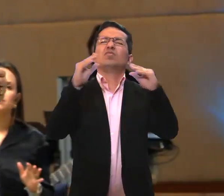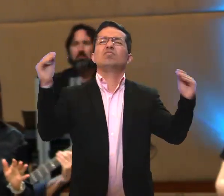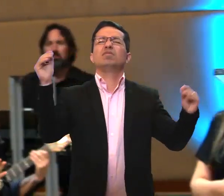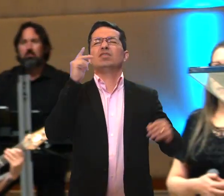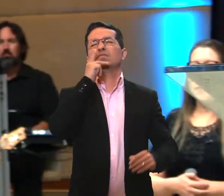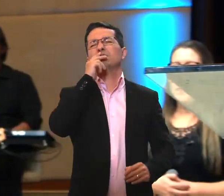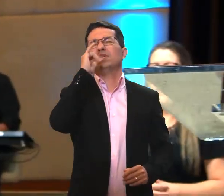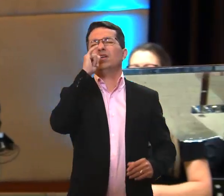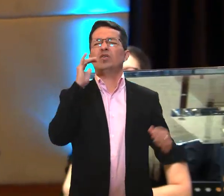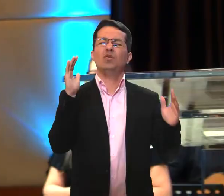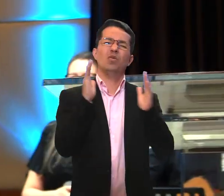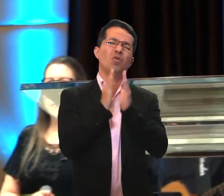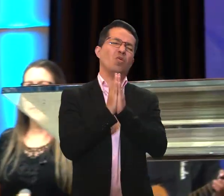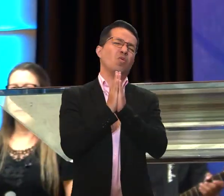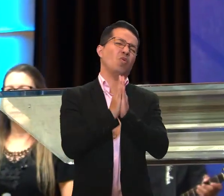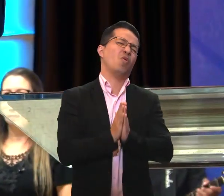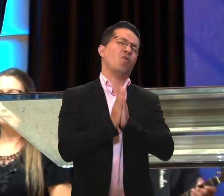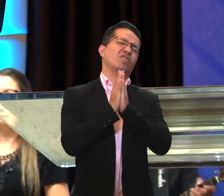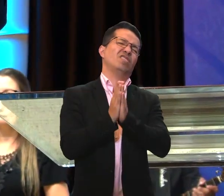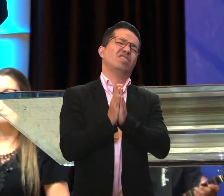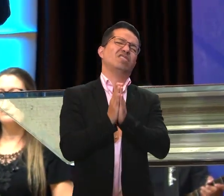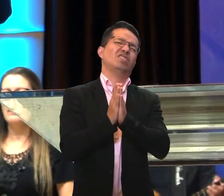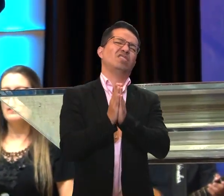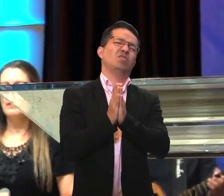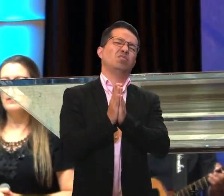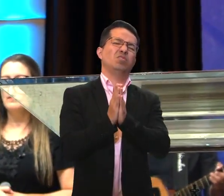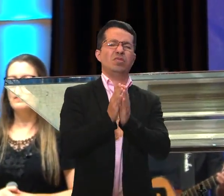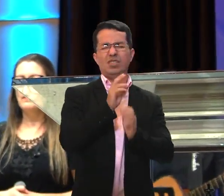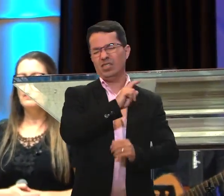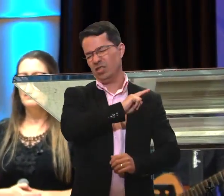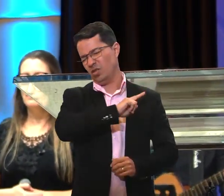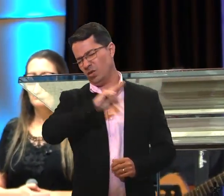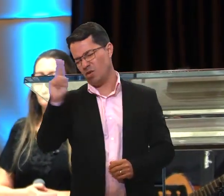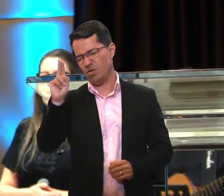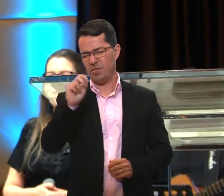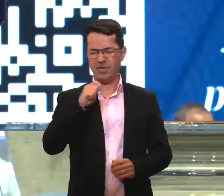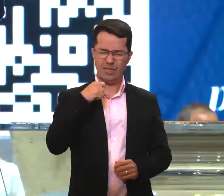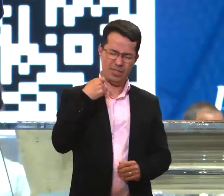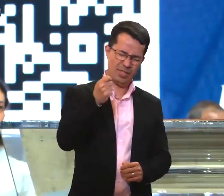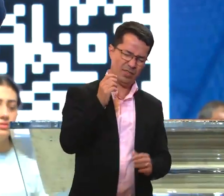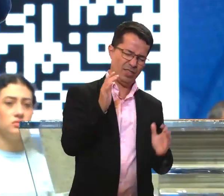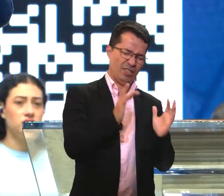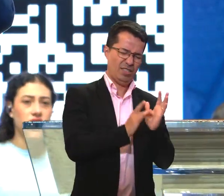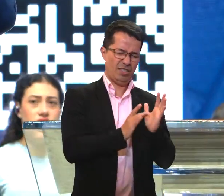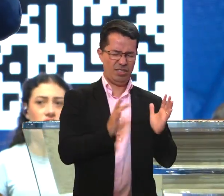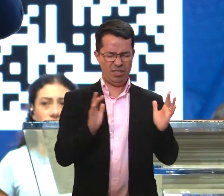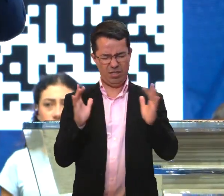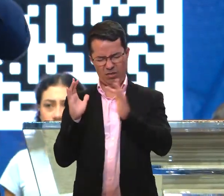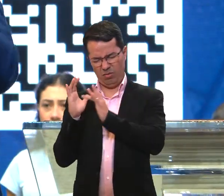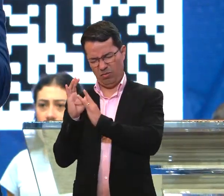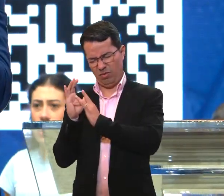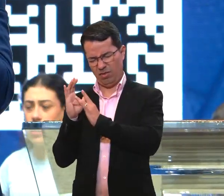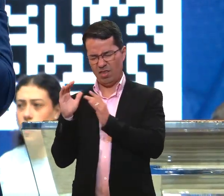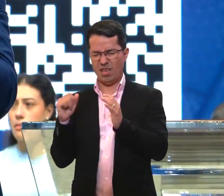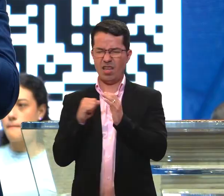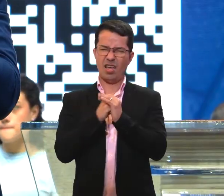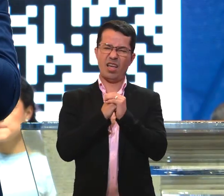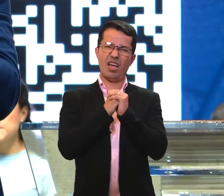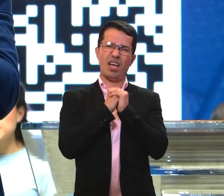nossa oração, em nome de Jesus, amém,